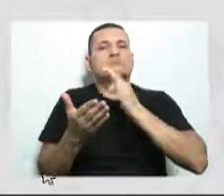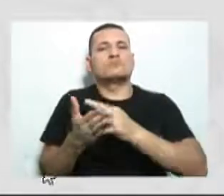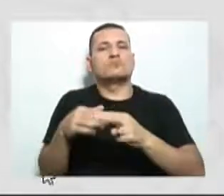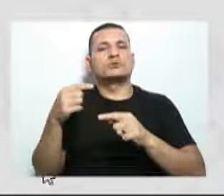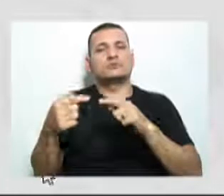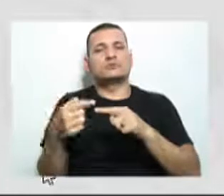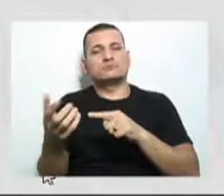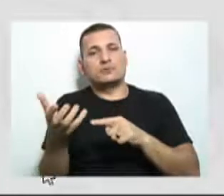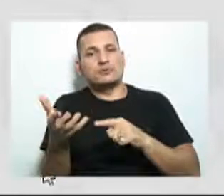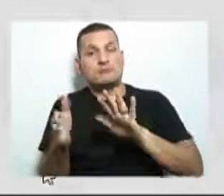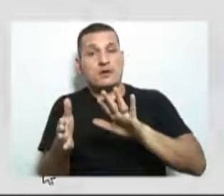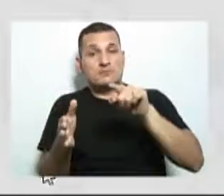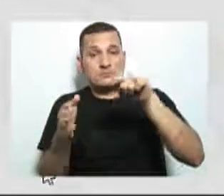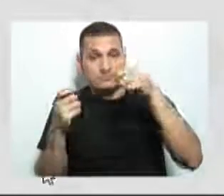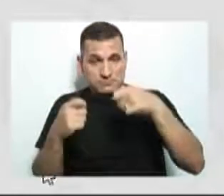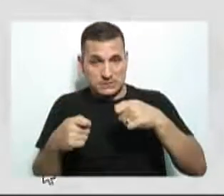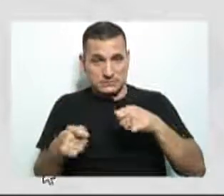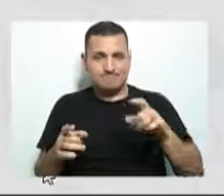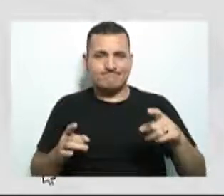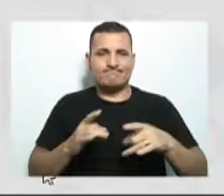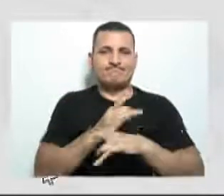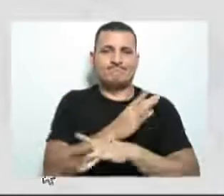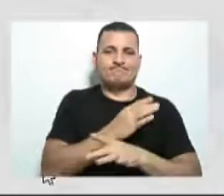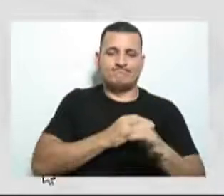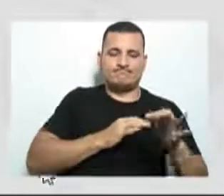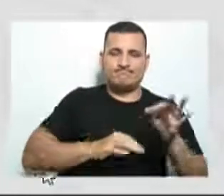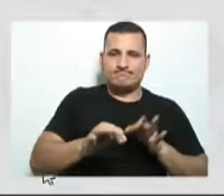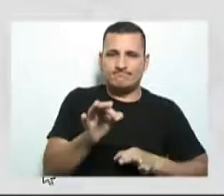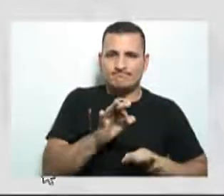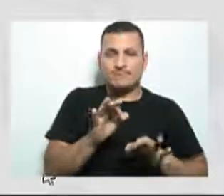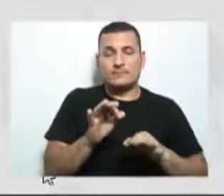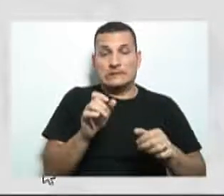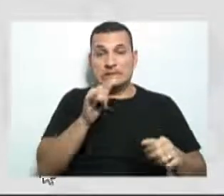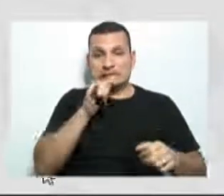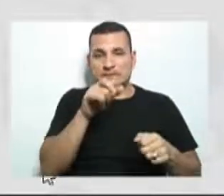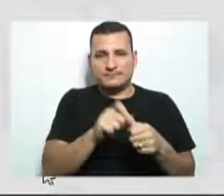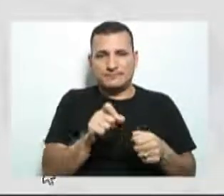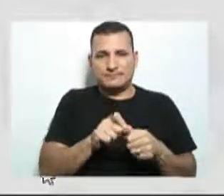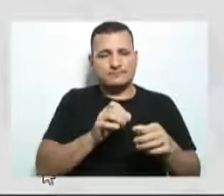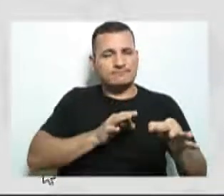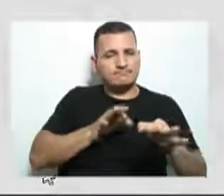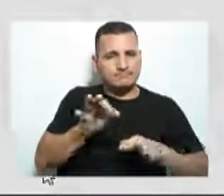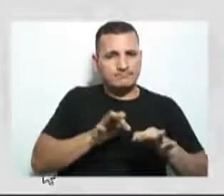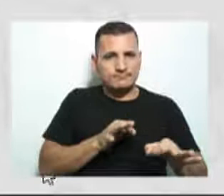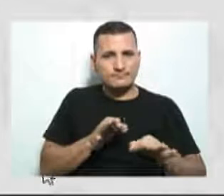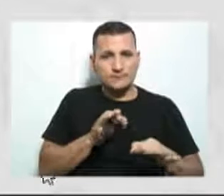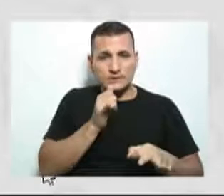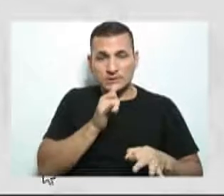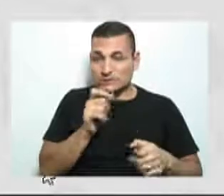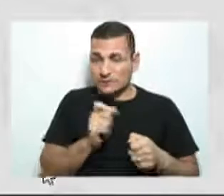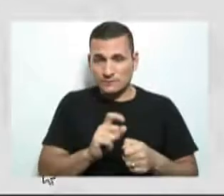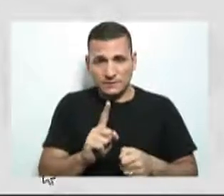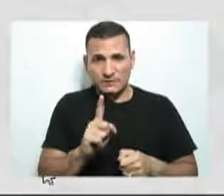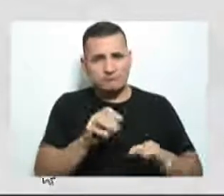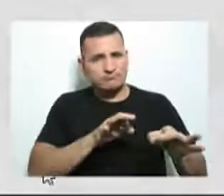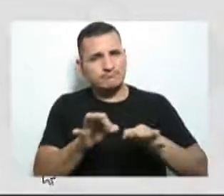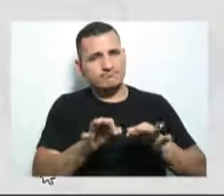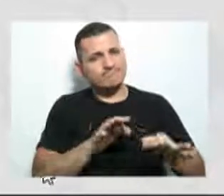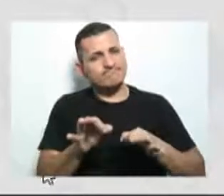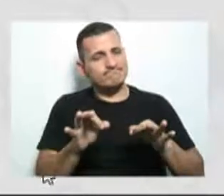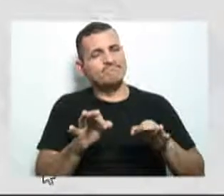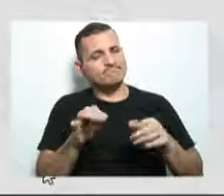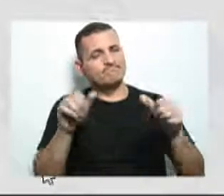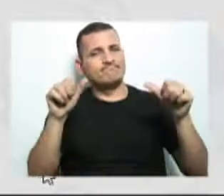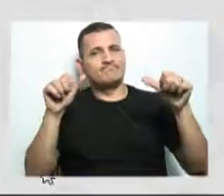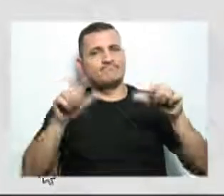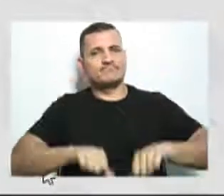você estiver preparado, só se você tiver feito um planejamento. Se não fizer planejamento, infelizmente,